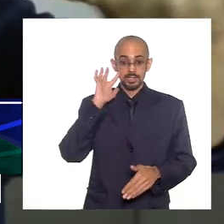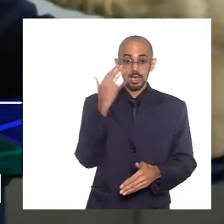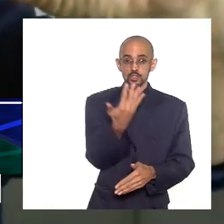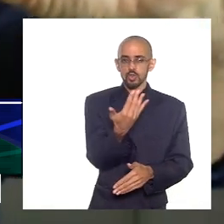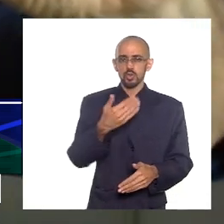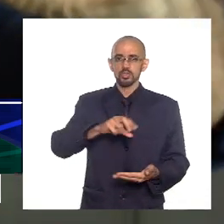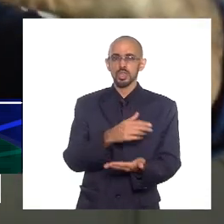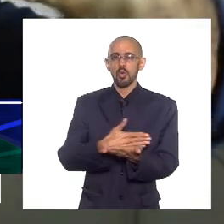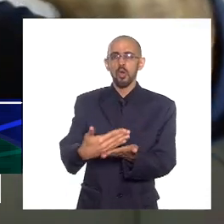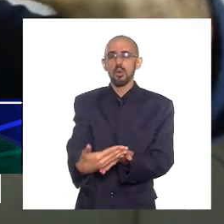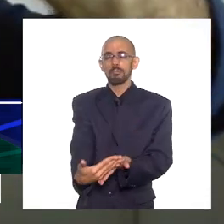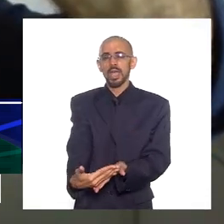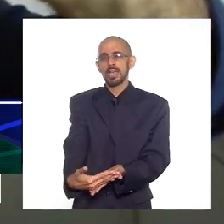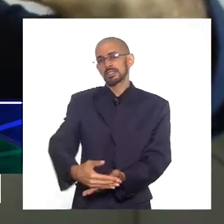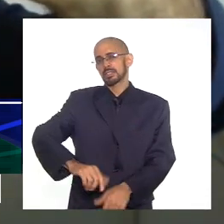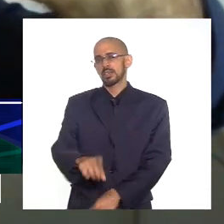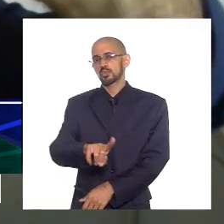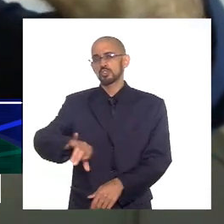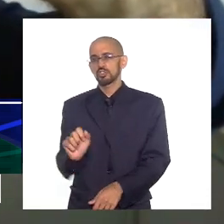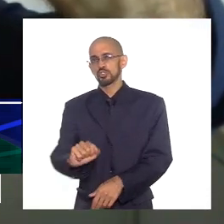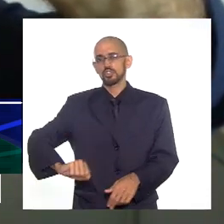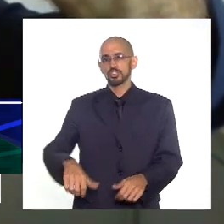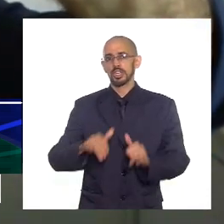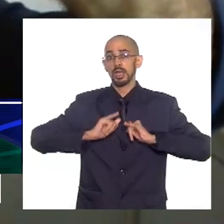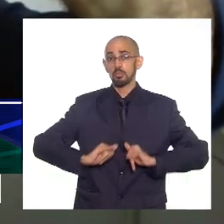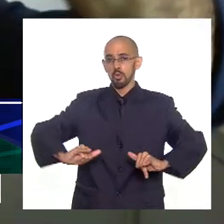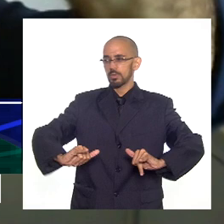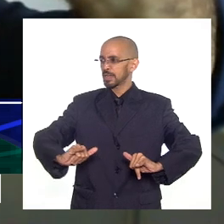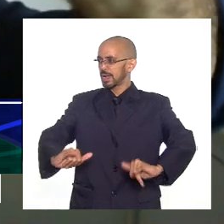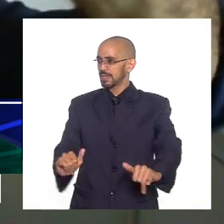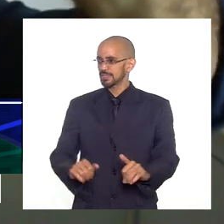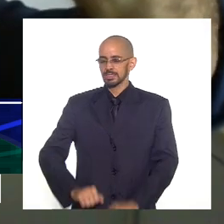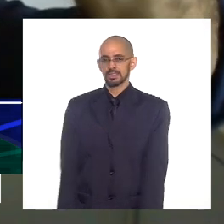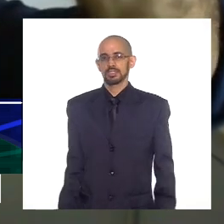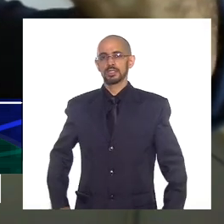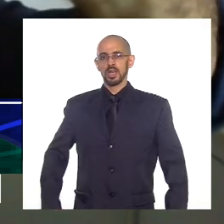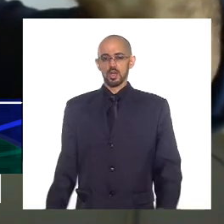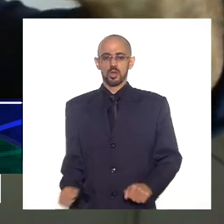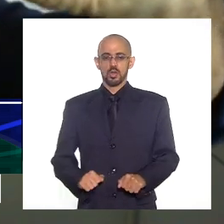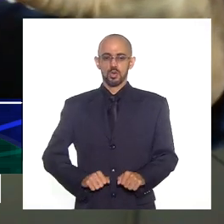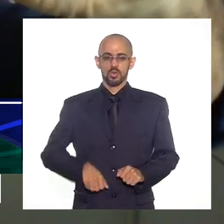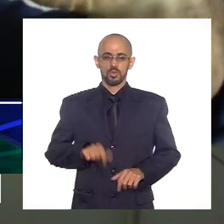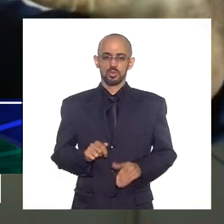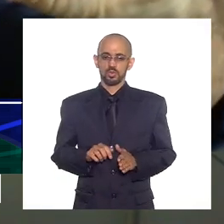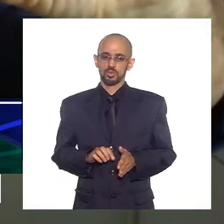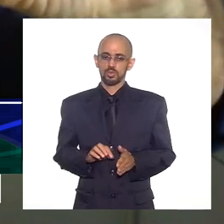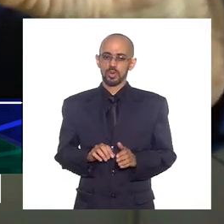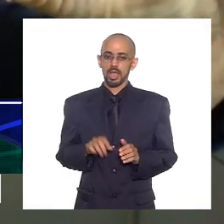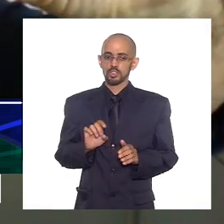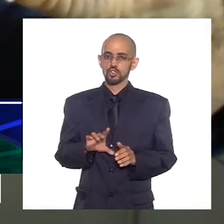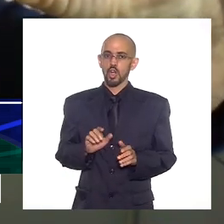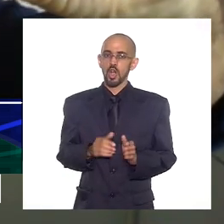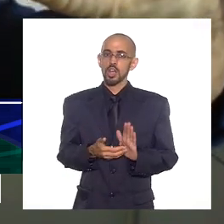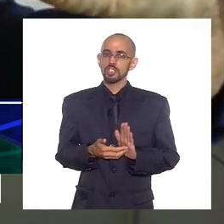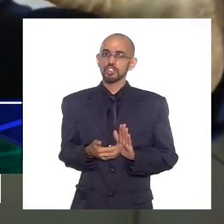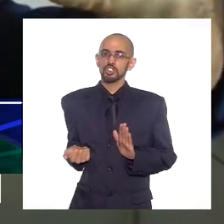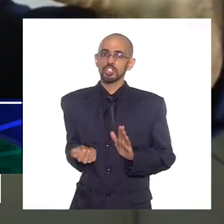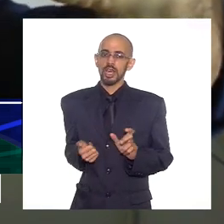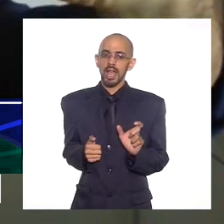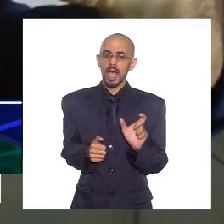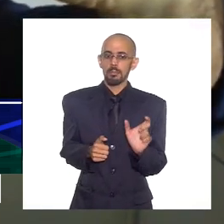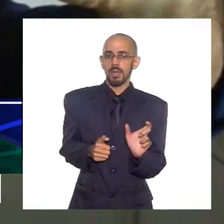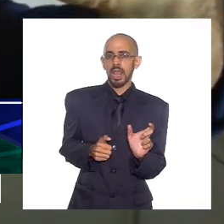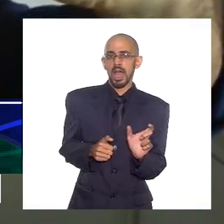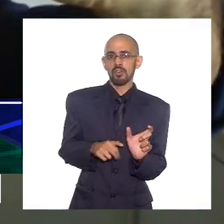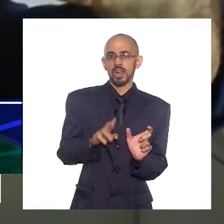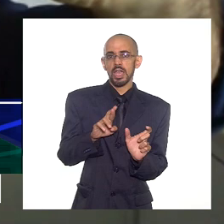entra em vigor na data de sua publicação, revogadas as disposições e contrárias. É tirar a palavra revogadas as disposições